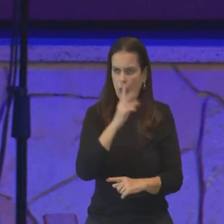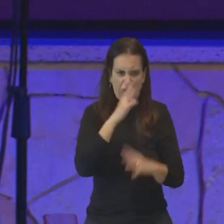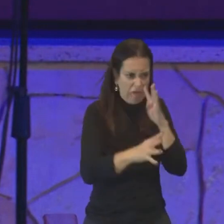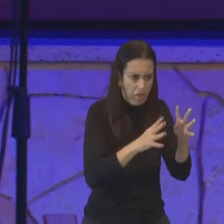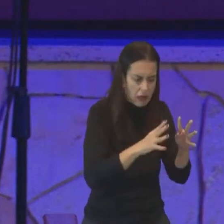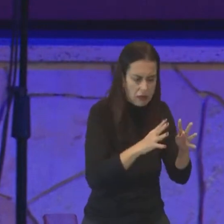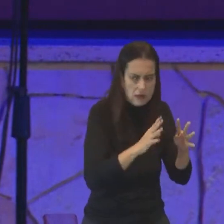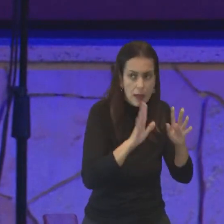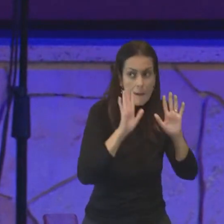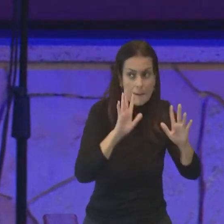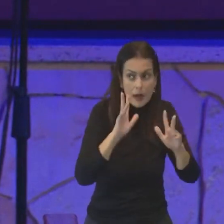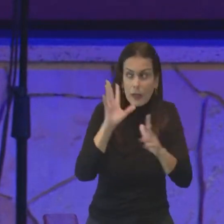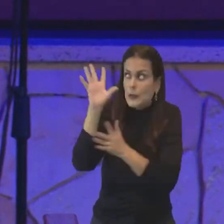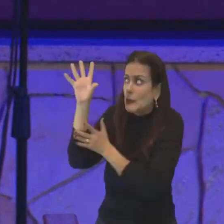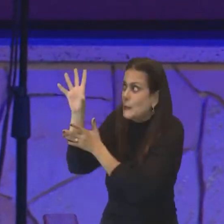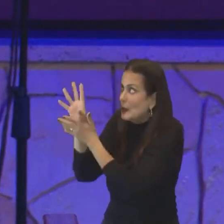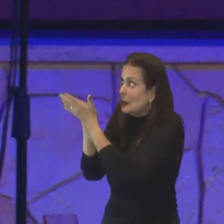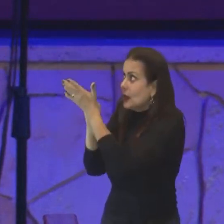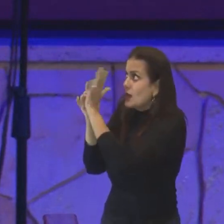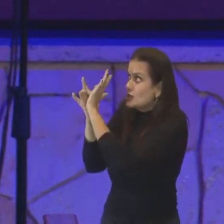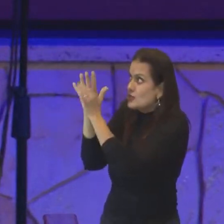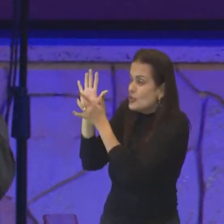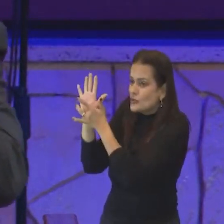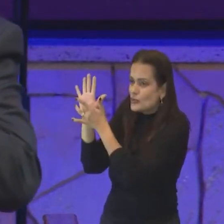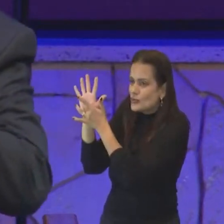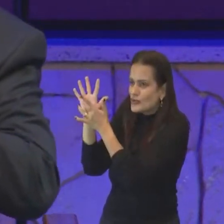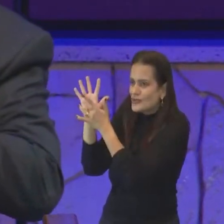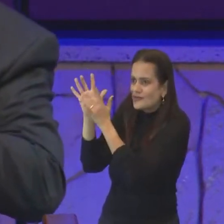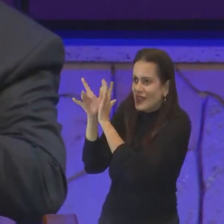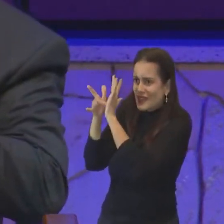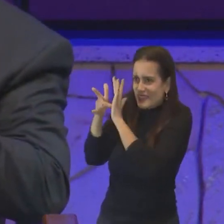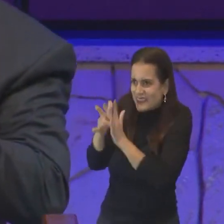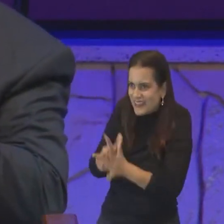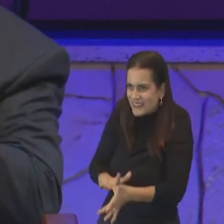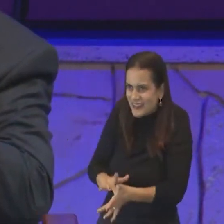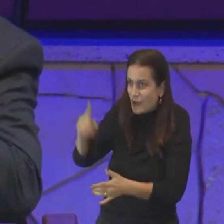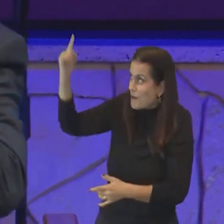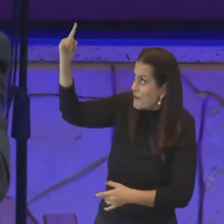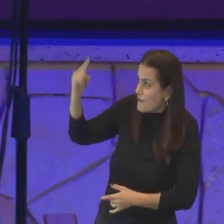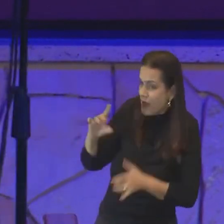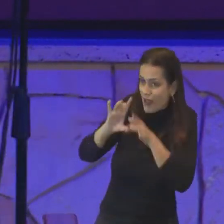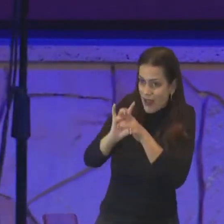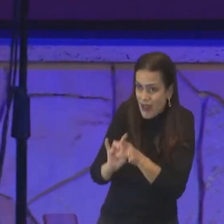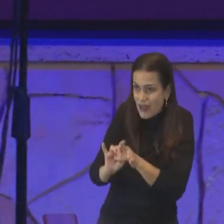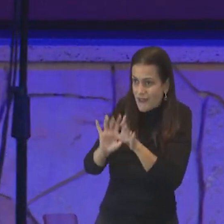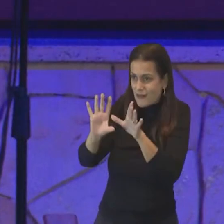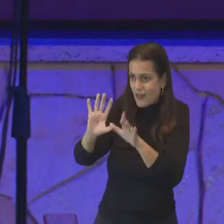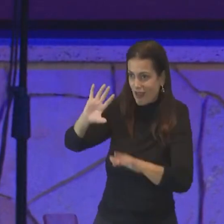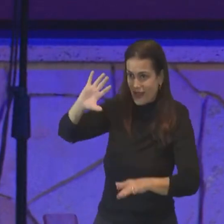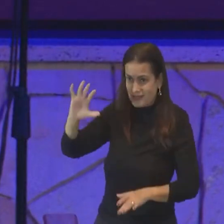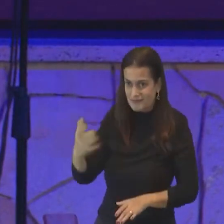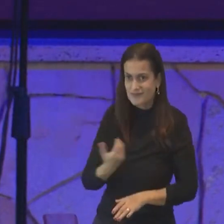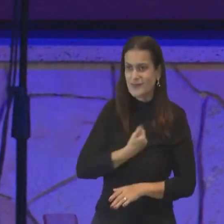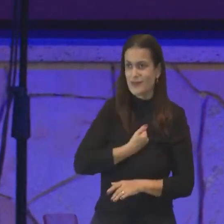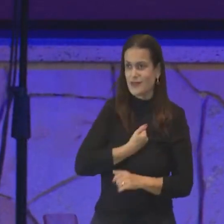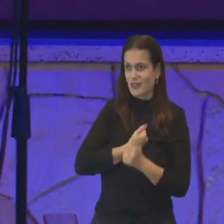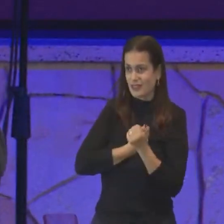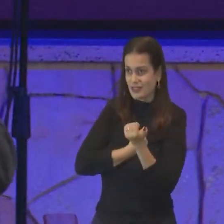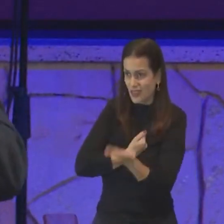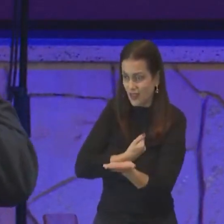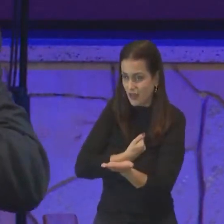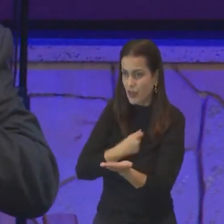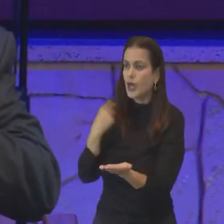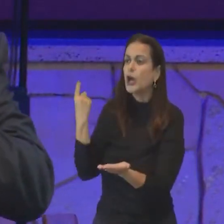mas como Jesus do Natal, Jesus que veio para livrar para salvar os perdidos, e